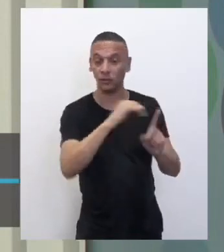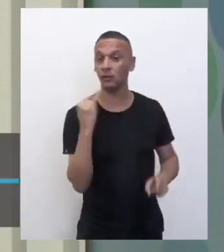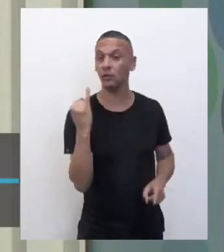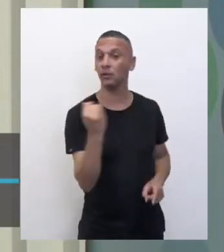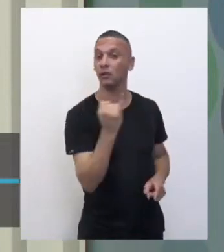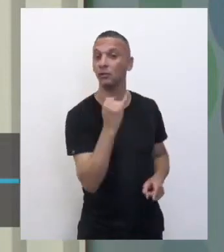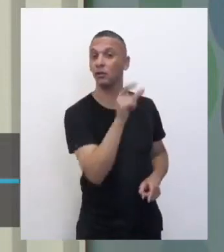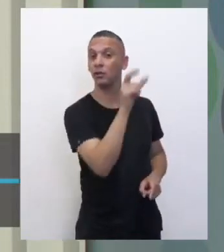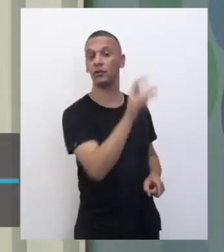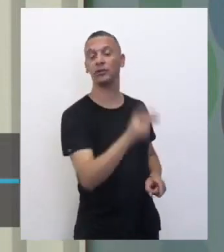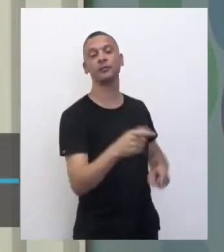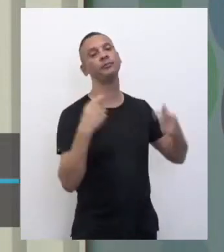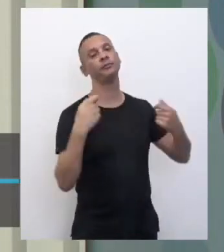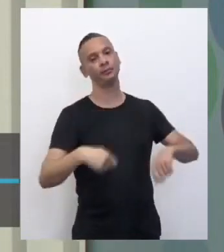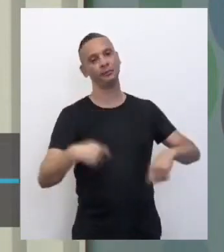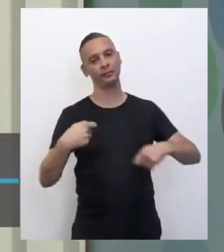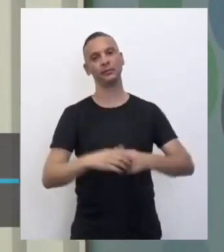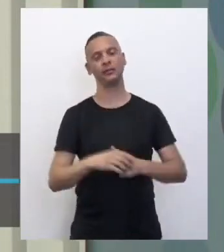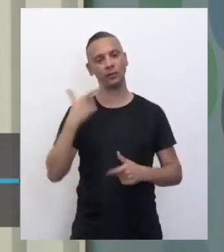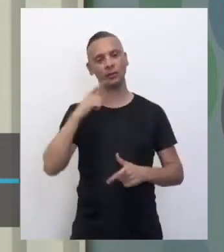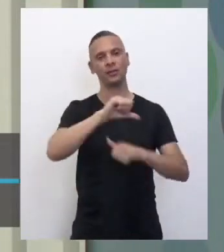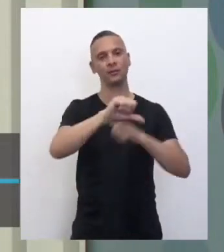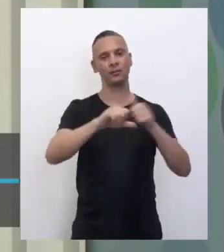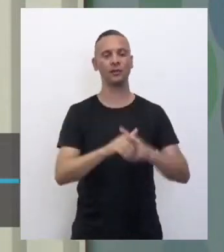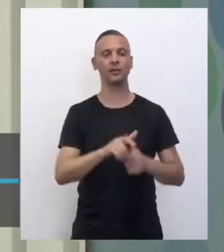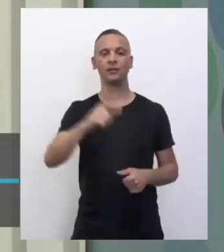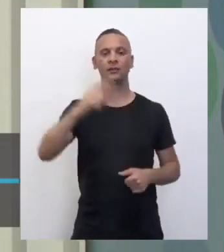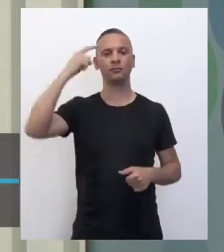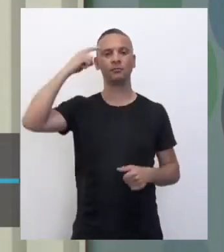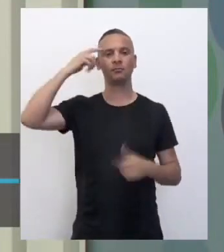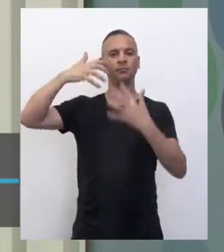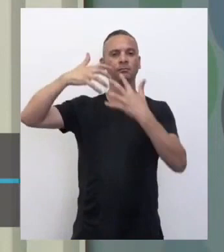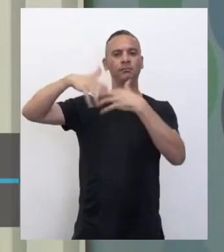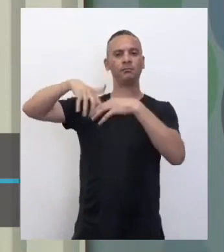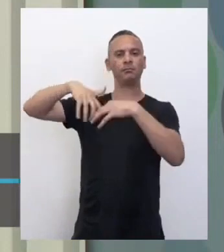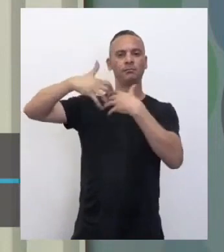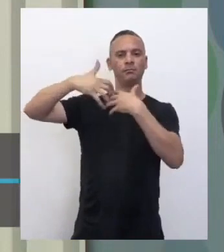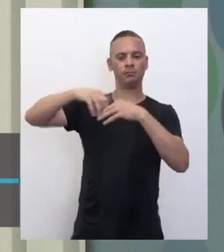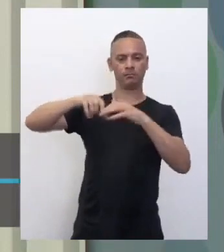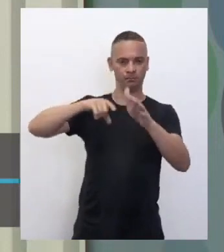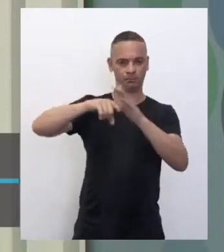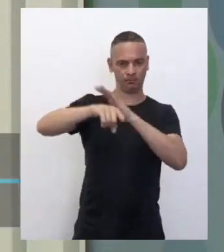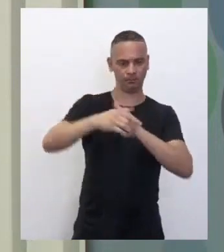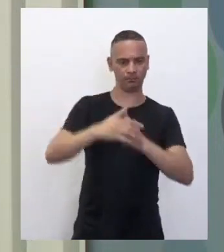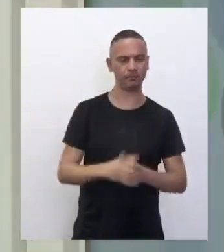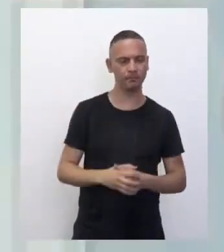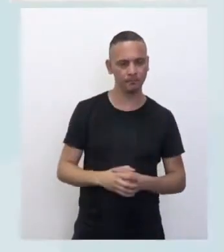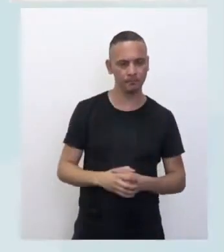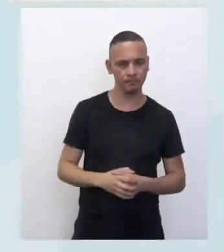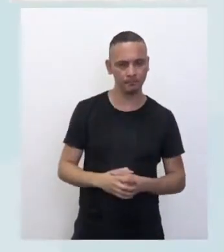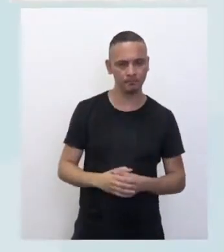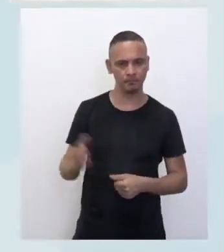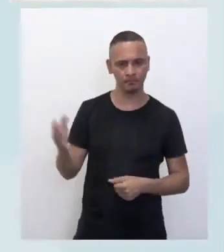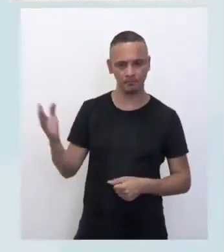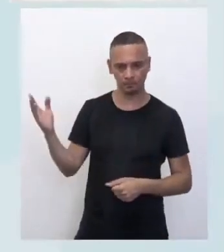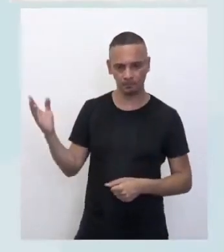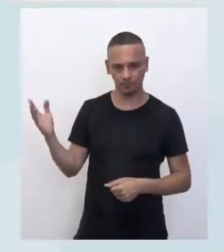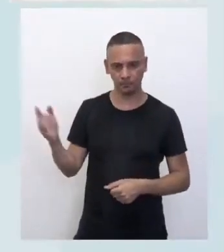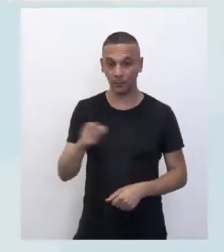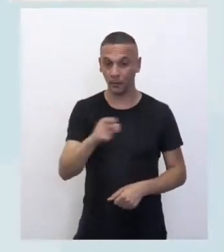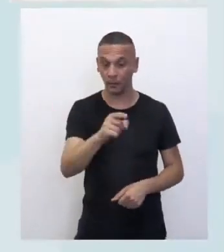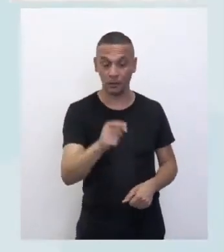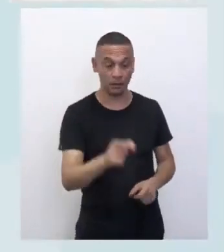mesma e é importante para mim. E é por isso que eu quero que você pense na seguinte pergunta, gente. O que você esperaria de